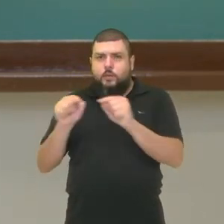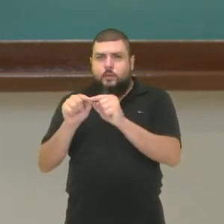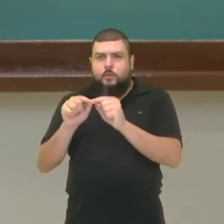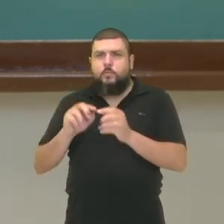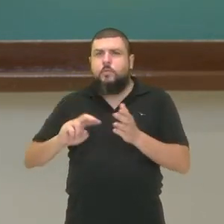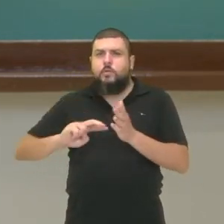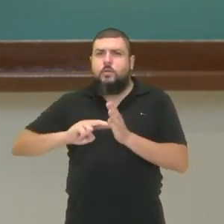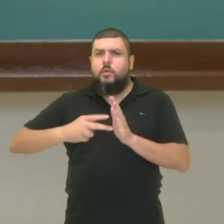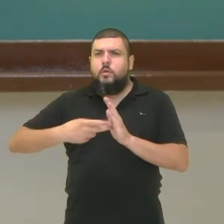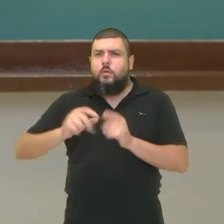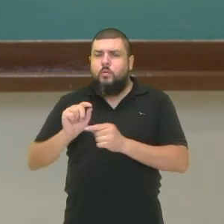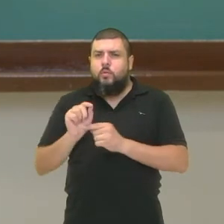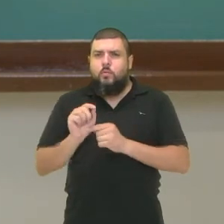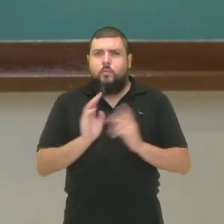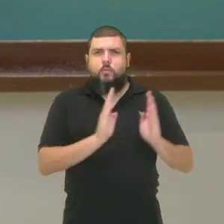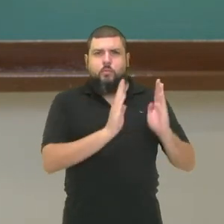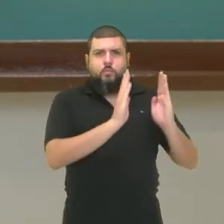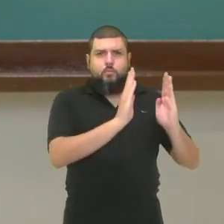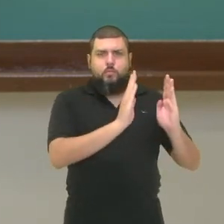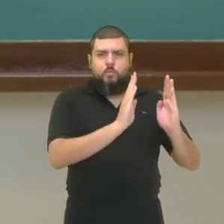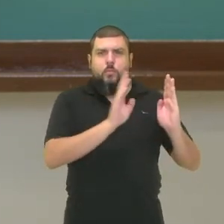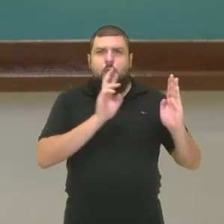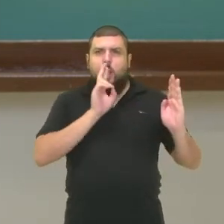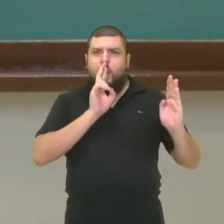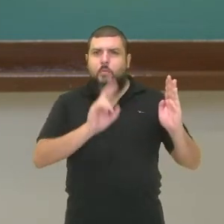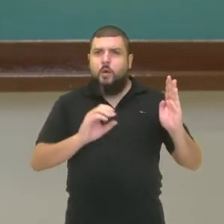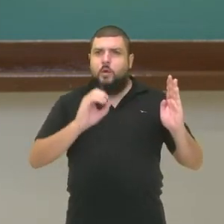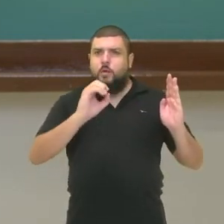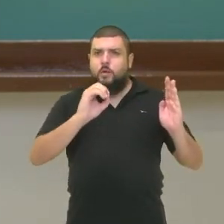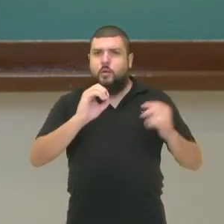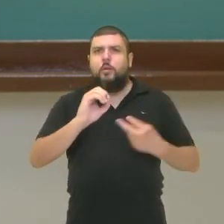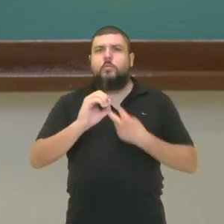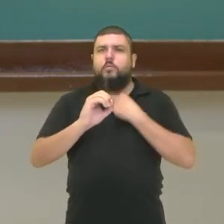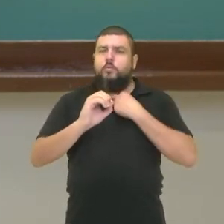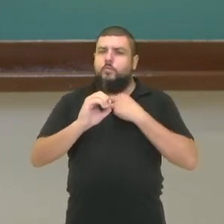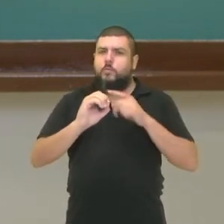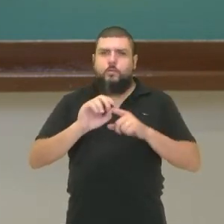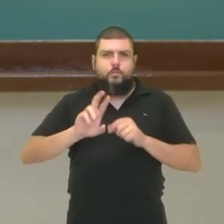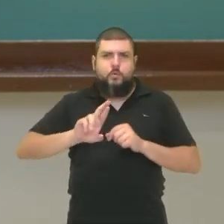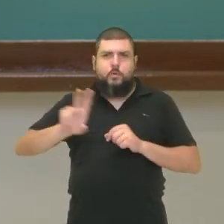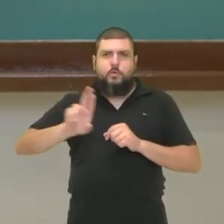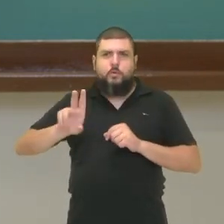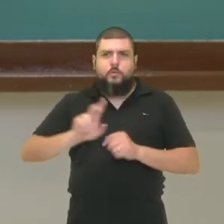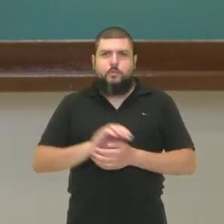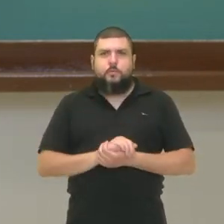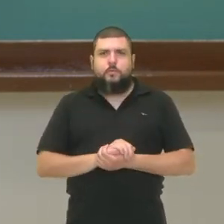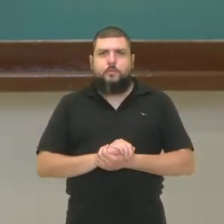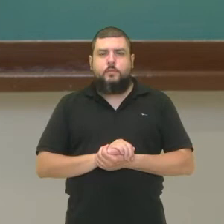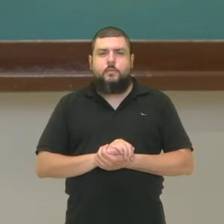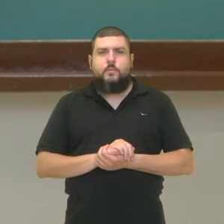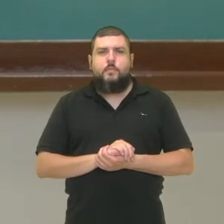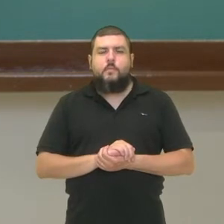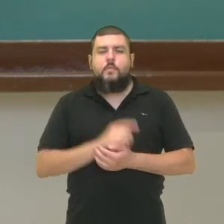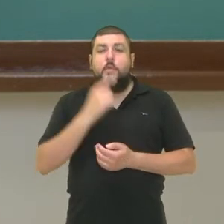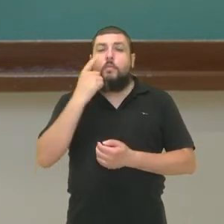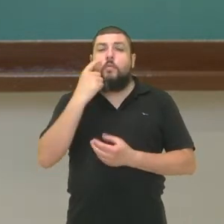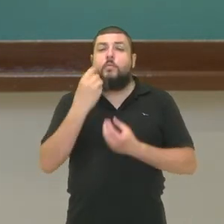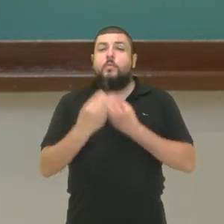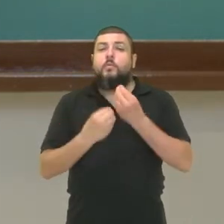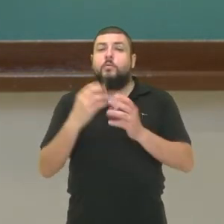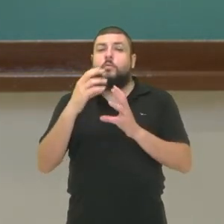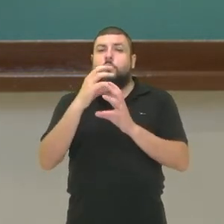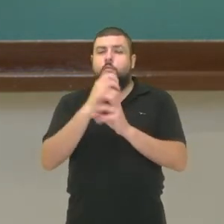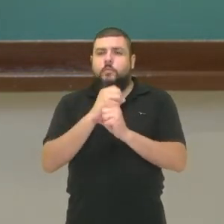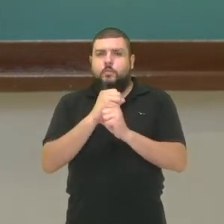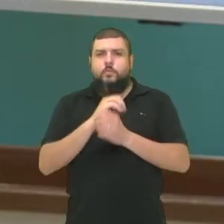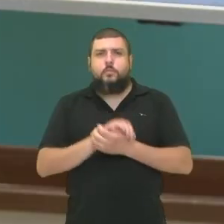significa que o determinante entre os três pontos tem que ser diferente de zero. Tranquilo? Vamos ver o que vocês conseguiram?